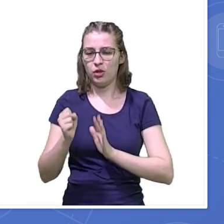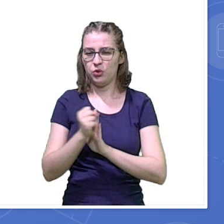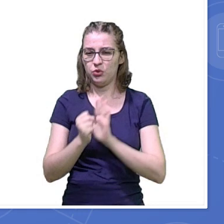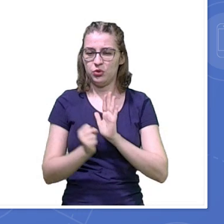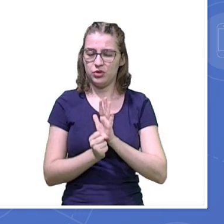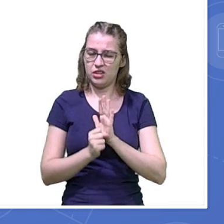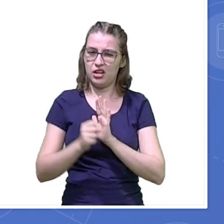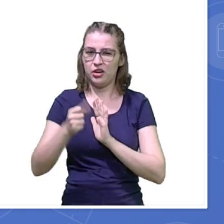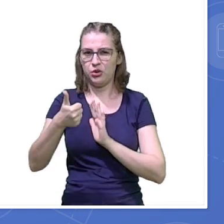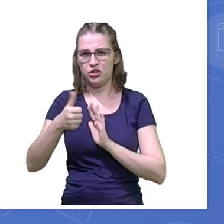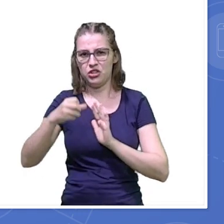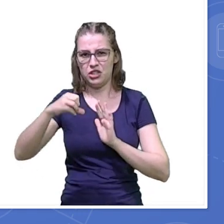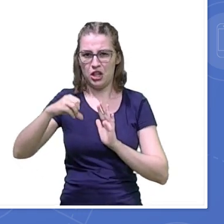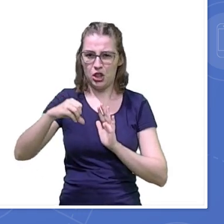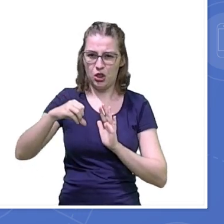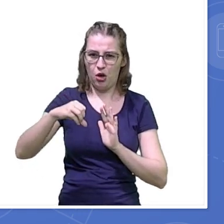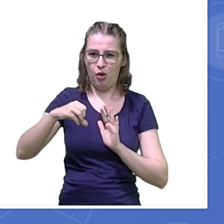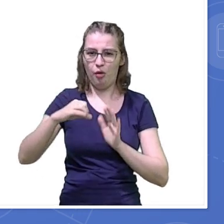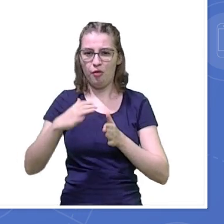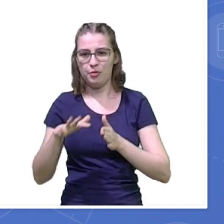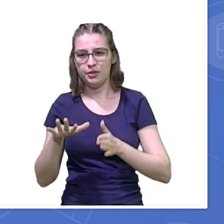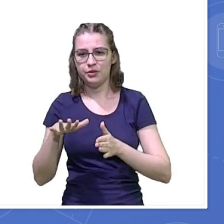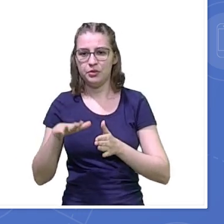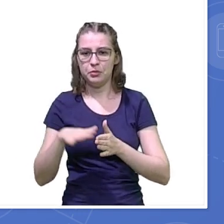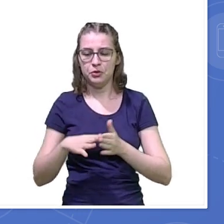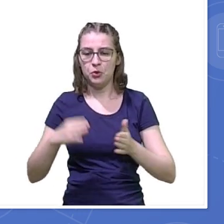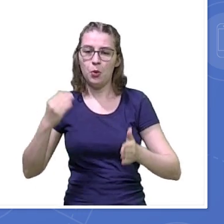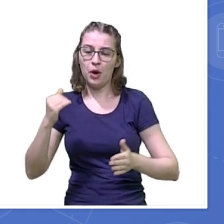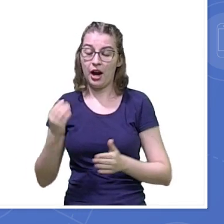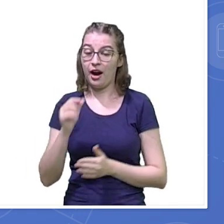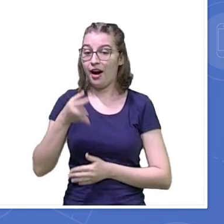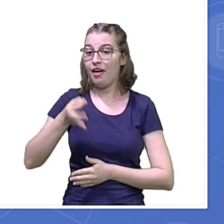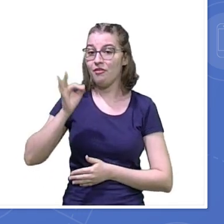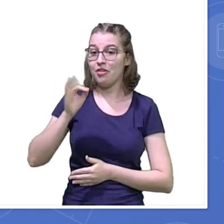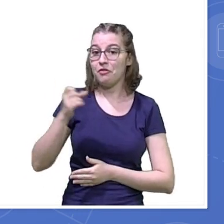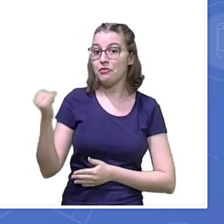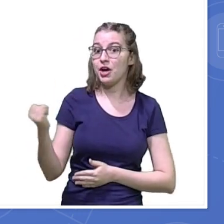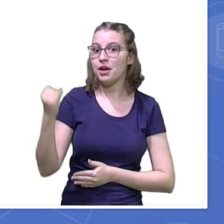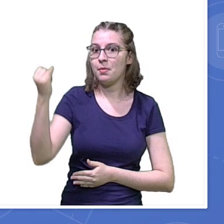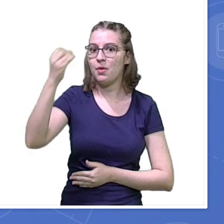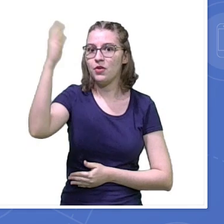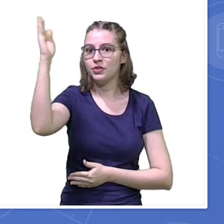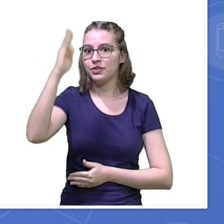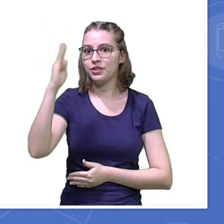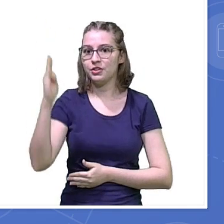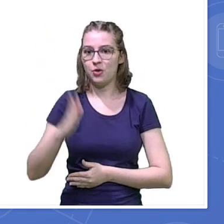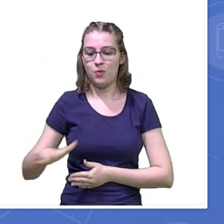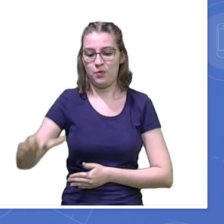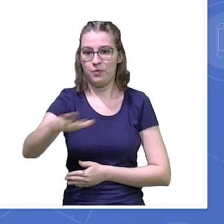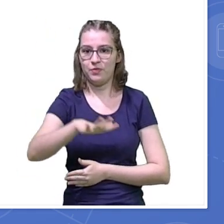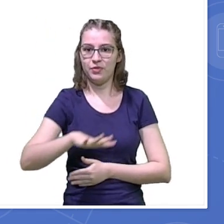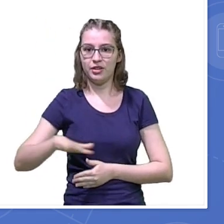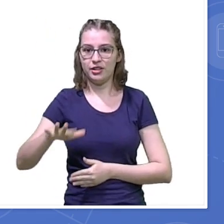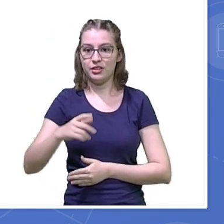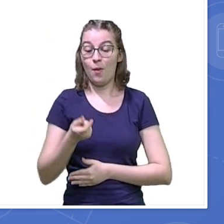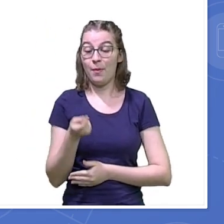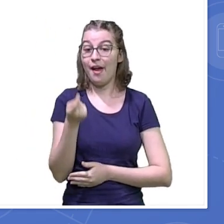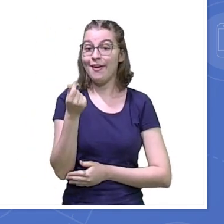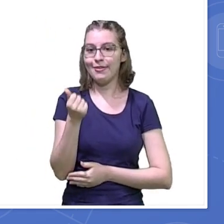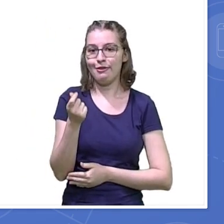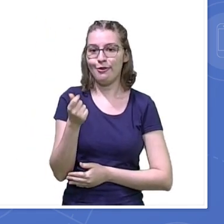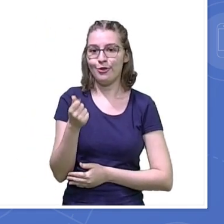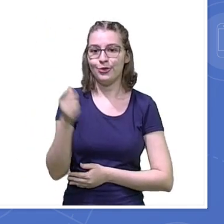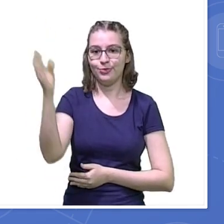uma importância gigantesca, né, para o território brasileiro, do ponto de vista econômico. E é isso que está